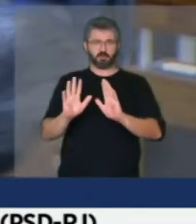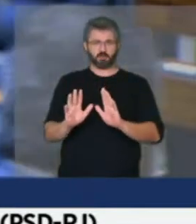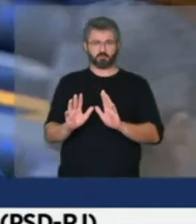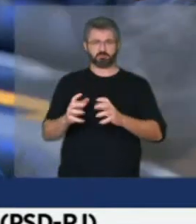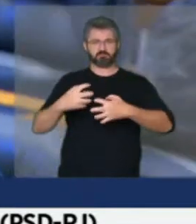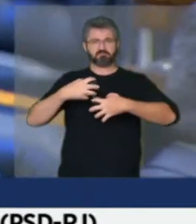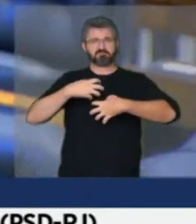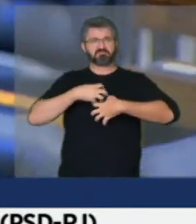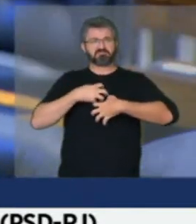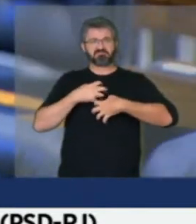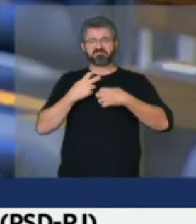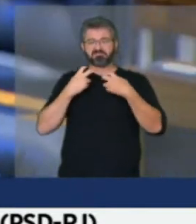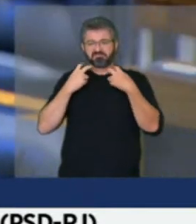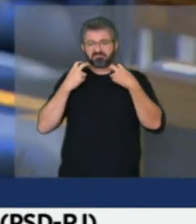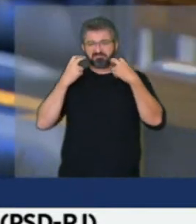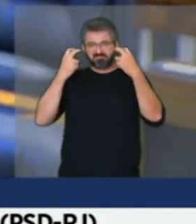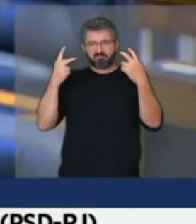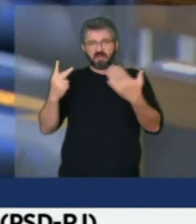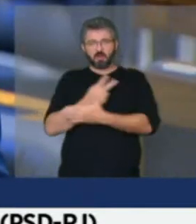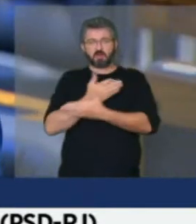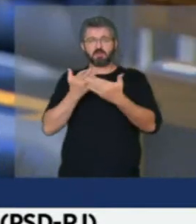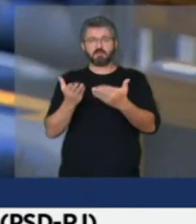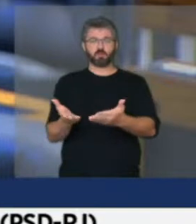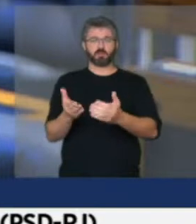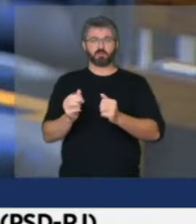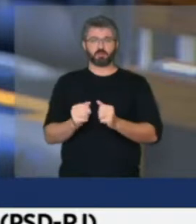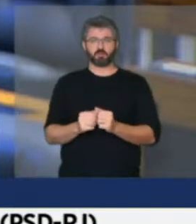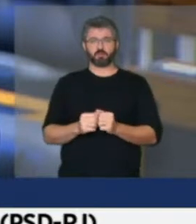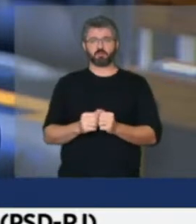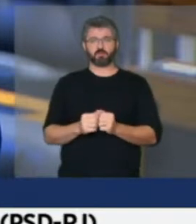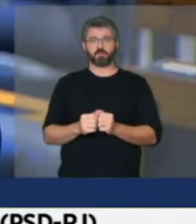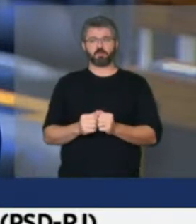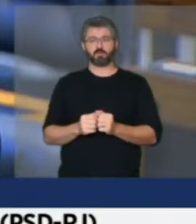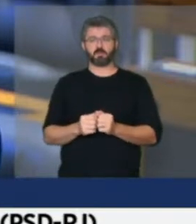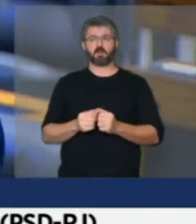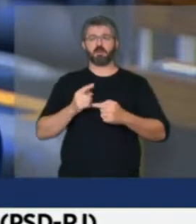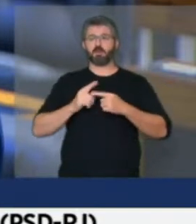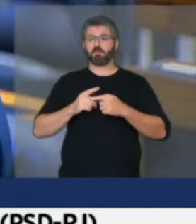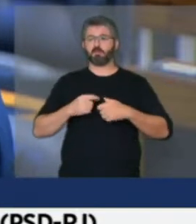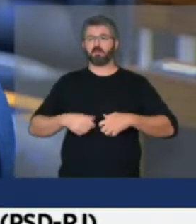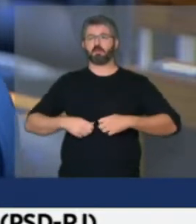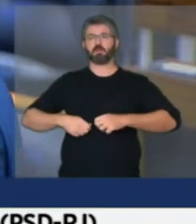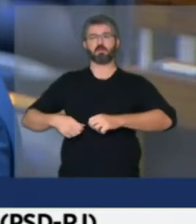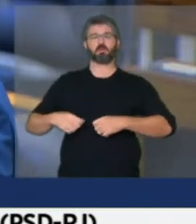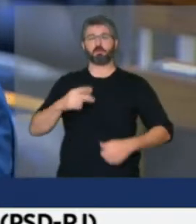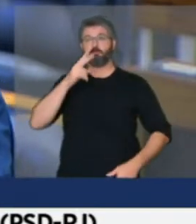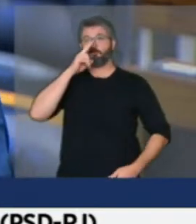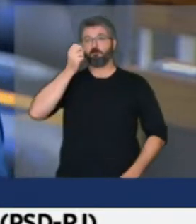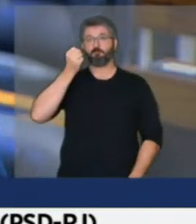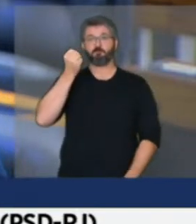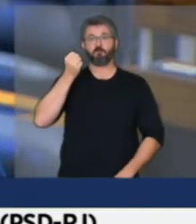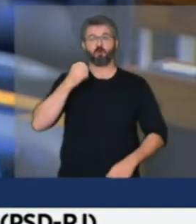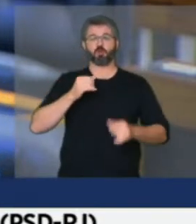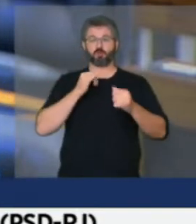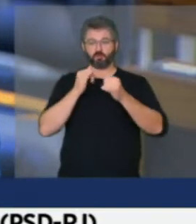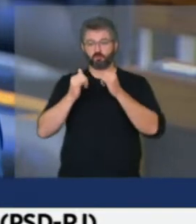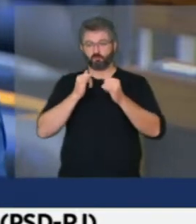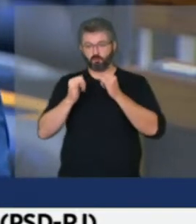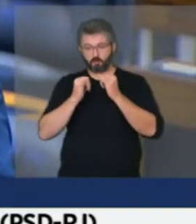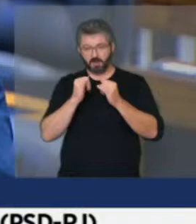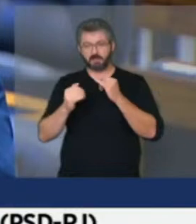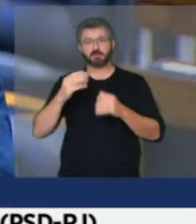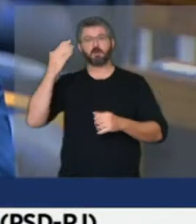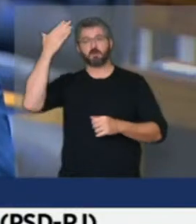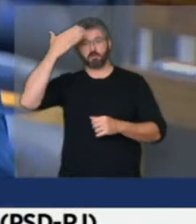sentiram constrangidos com este caso, em que existem robustez de informações e de